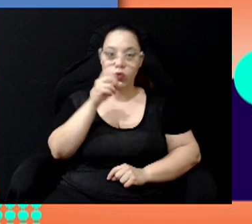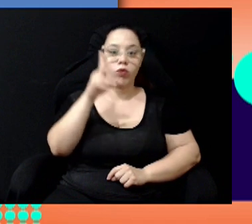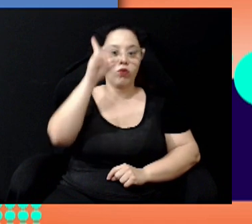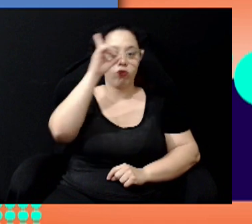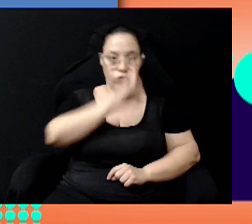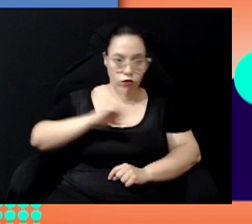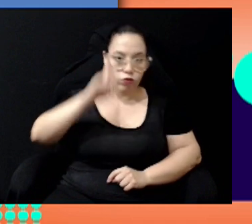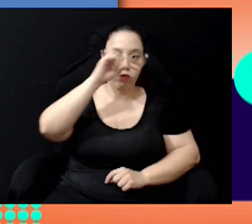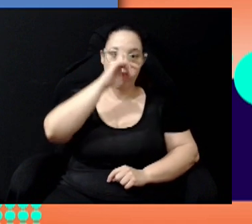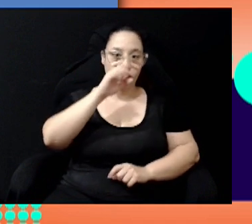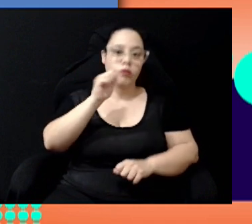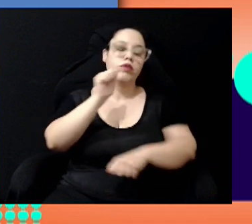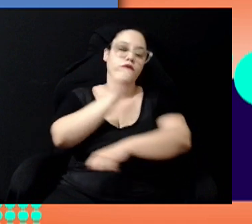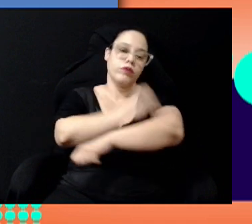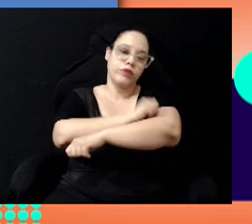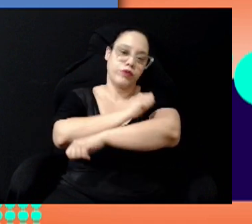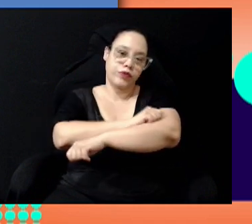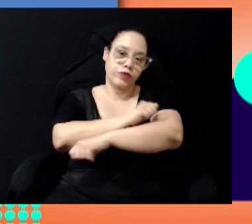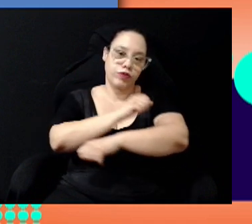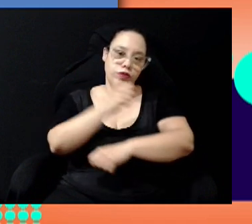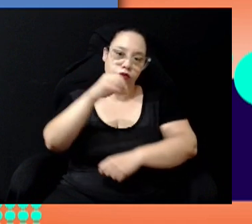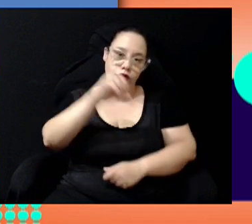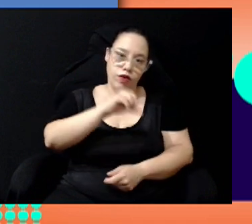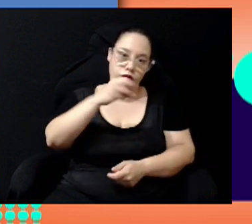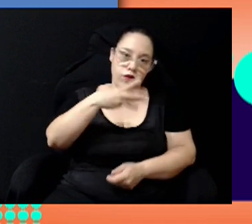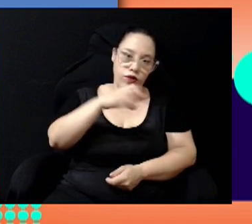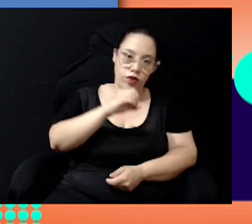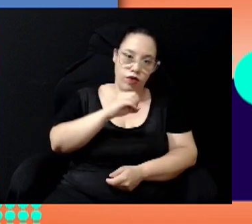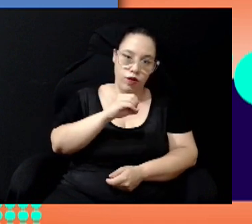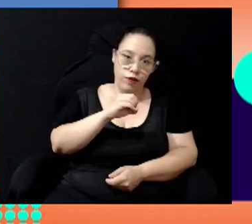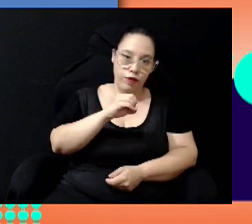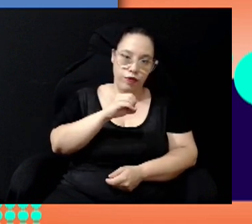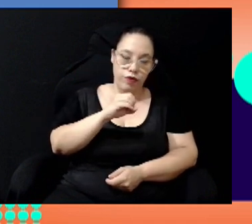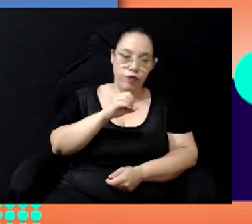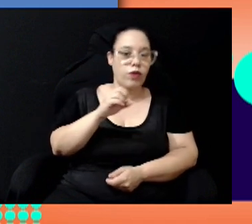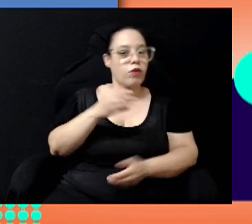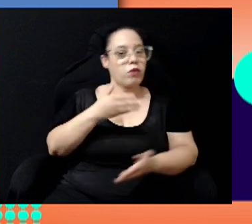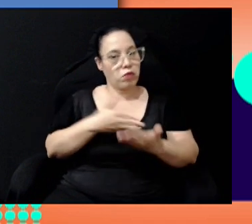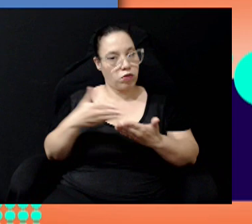de ritmos às 9h30 da manhã e na sequência